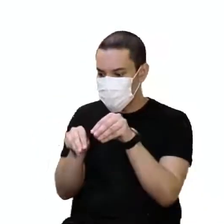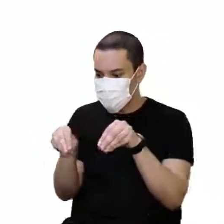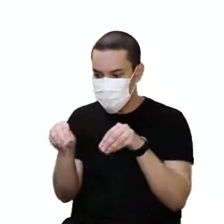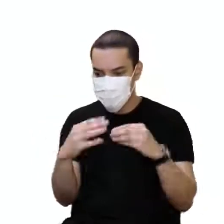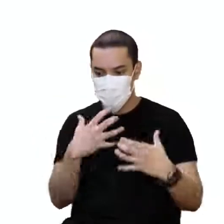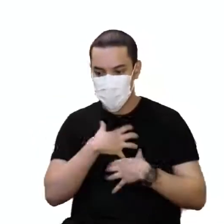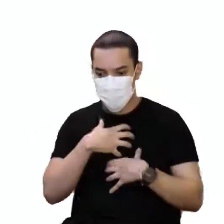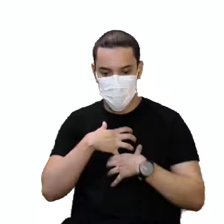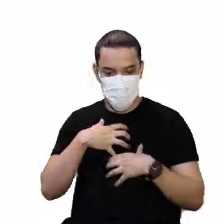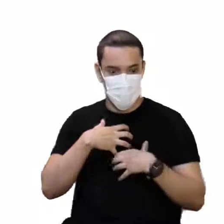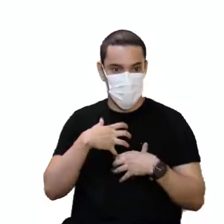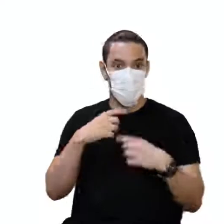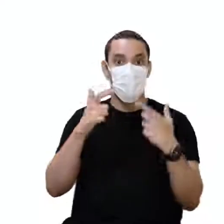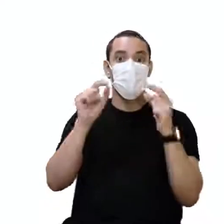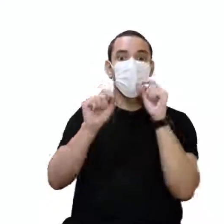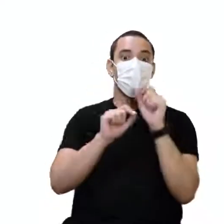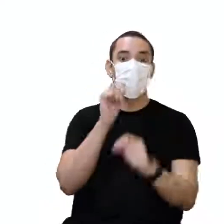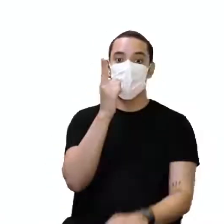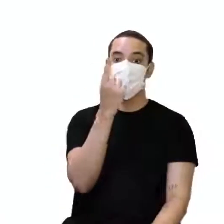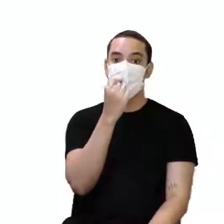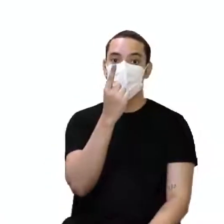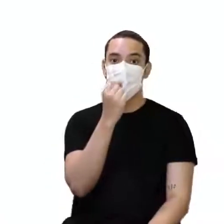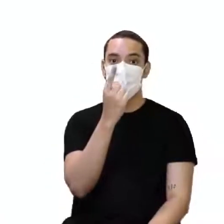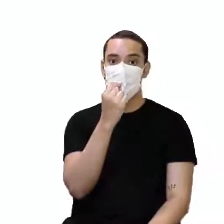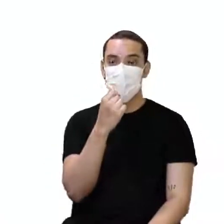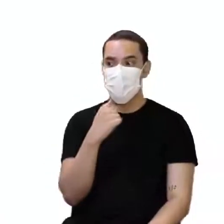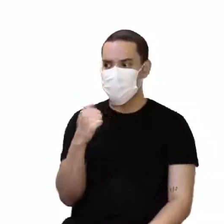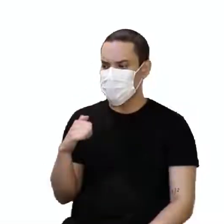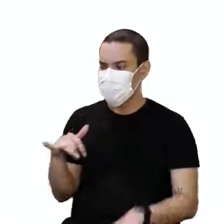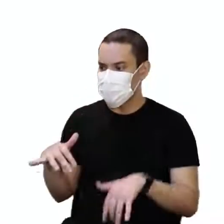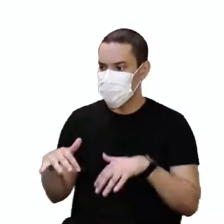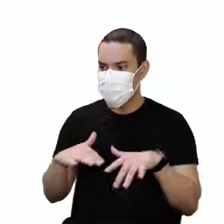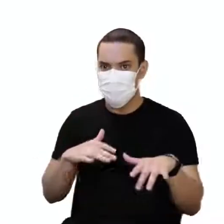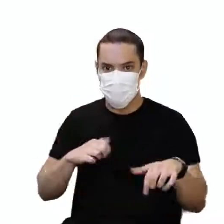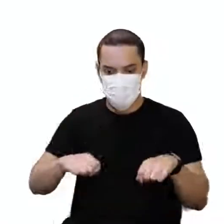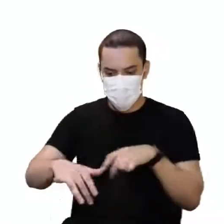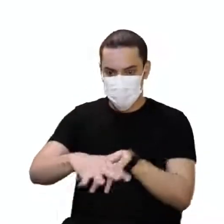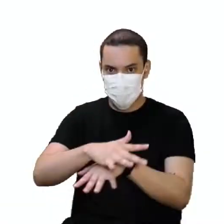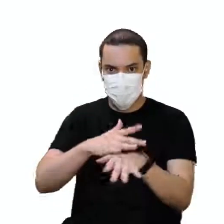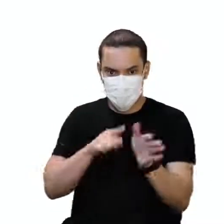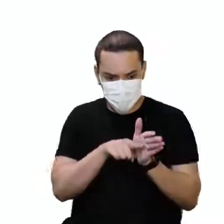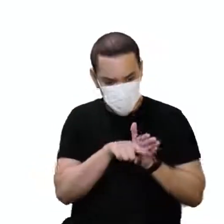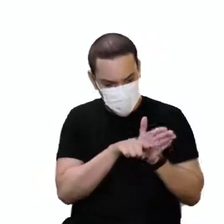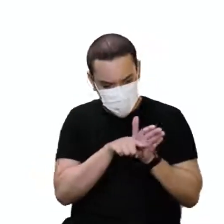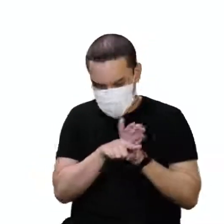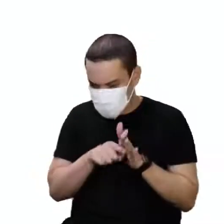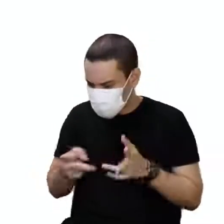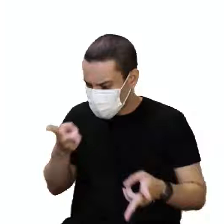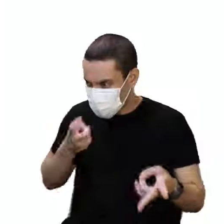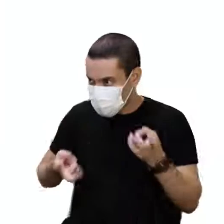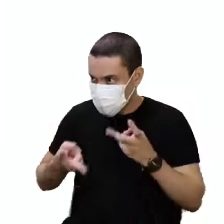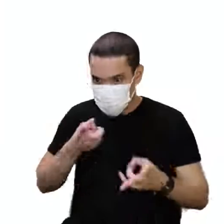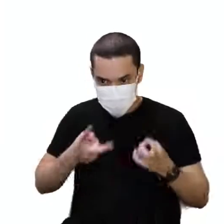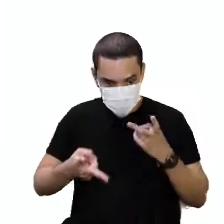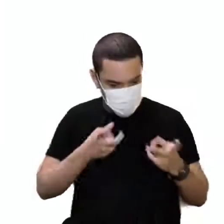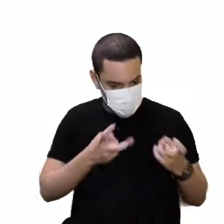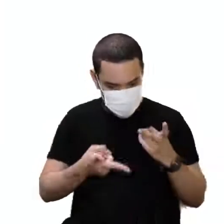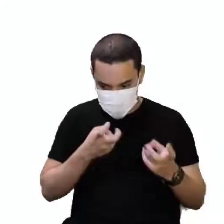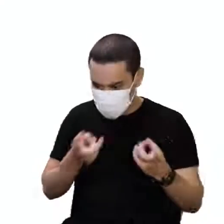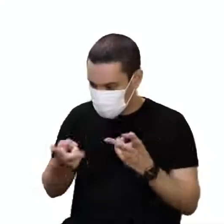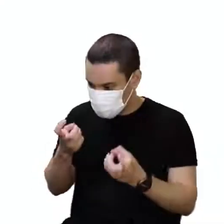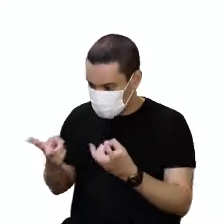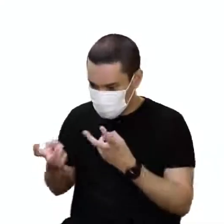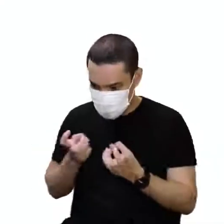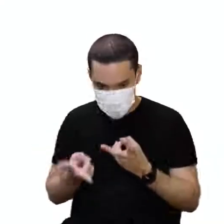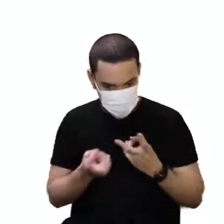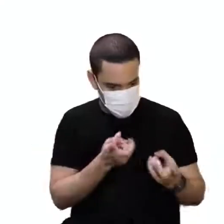visitando esses ambientes aquáticos, e aí eles vão fuçando, como se estivessem fuçando. Eu vou usar essa expressão, mas não é bem essa expressão. Mas